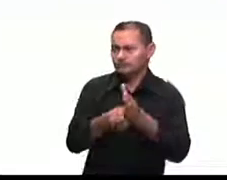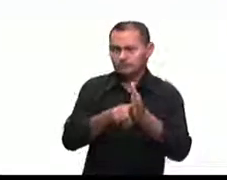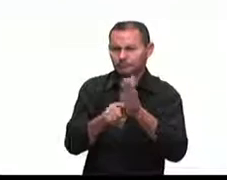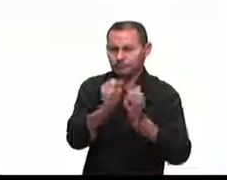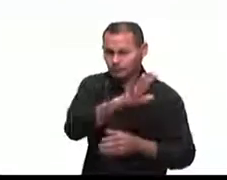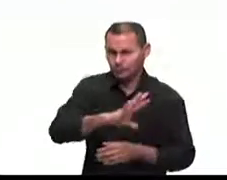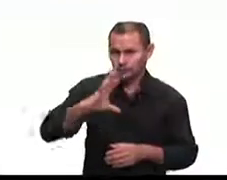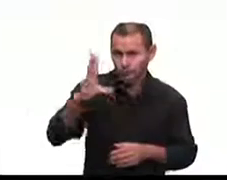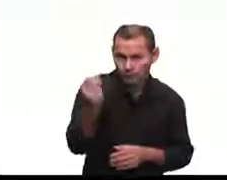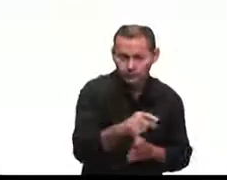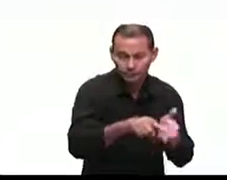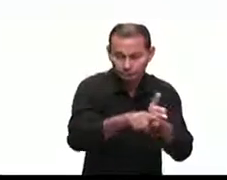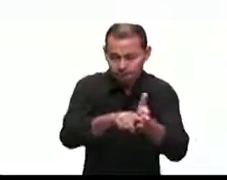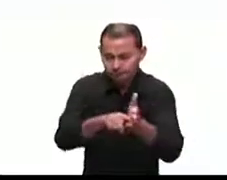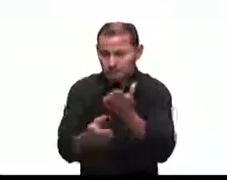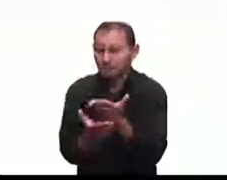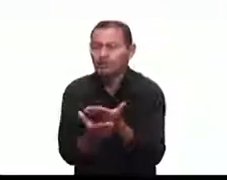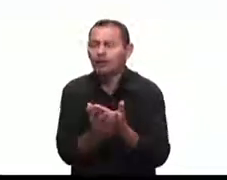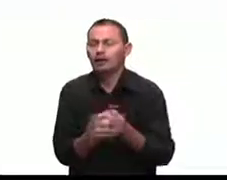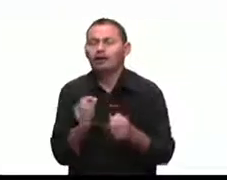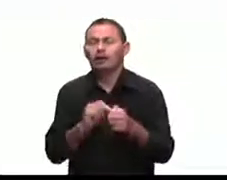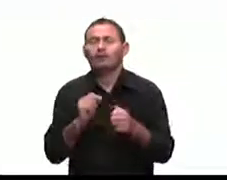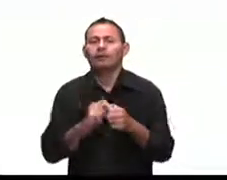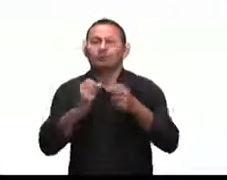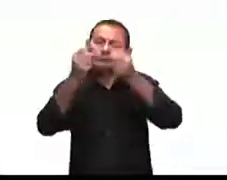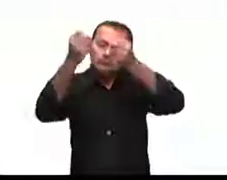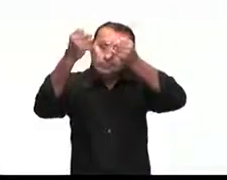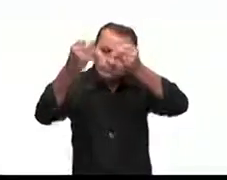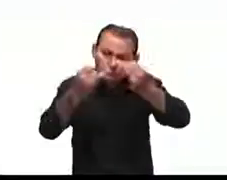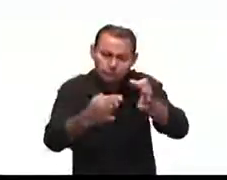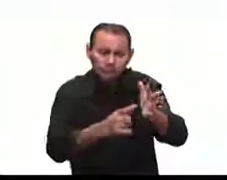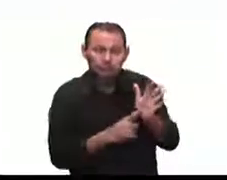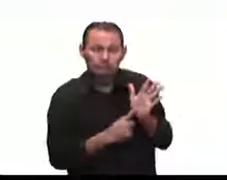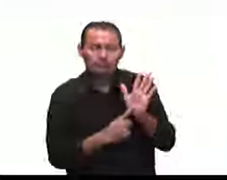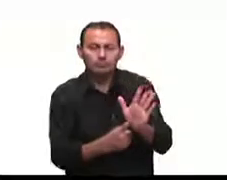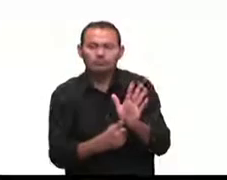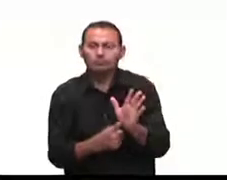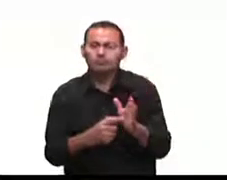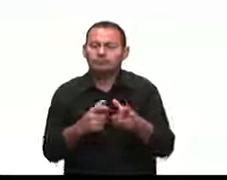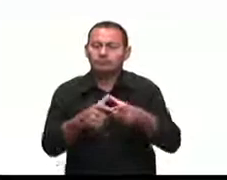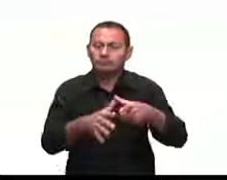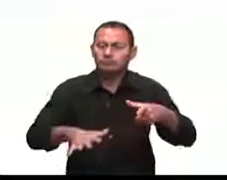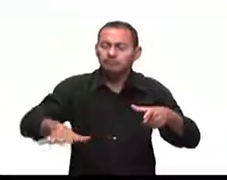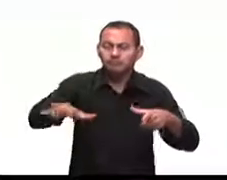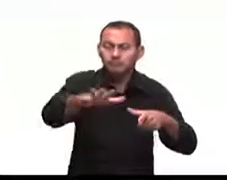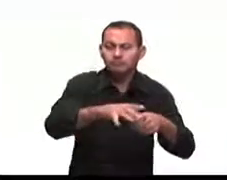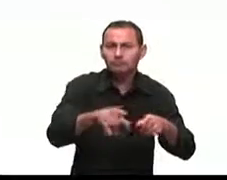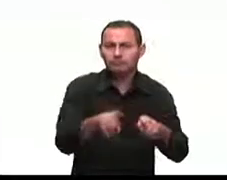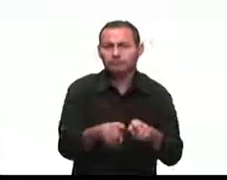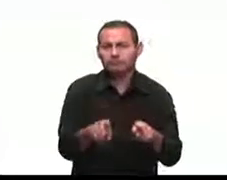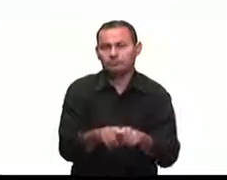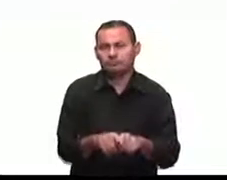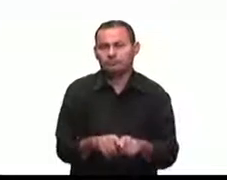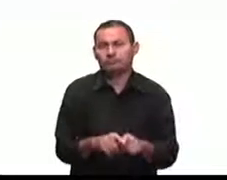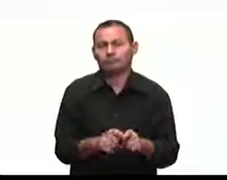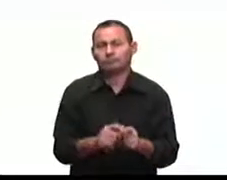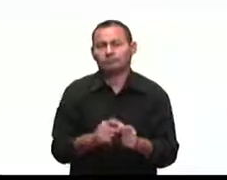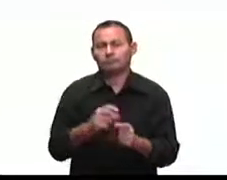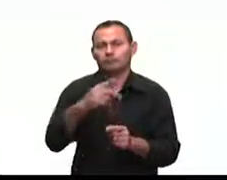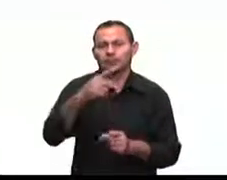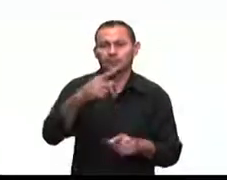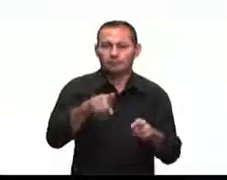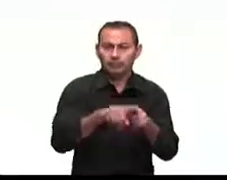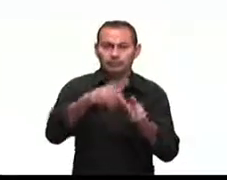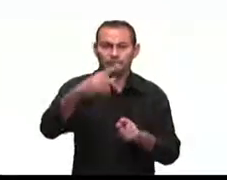geralmente, elas fazem a descrição demográfica e a